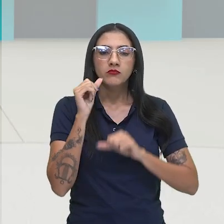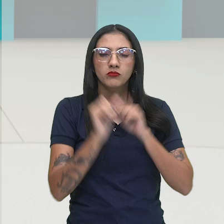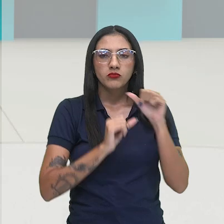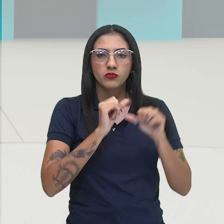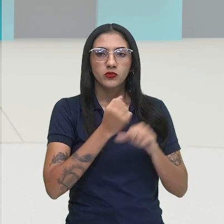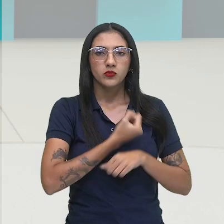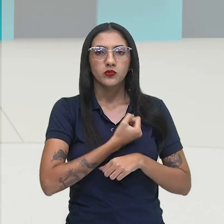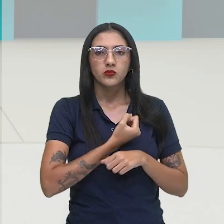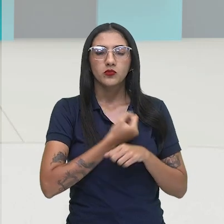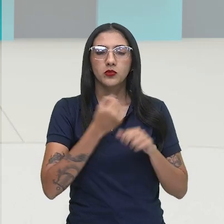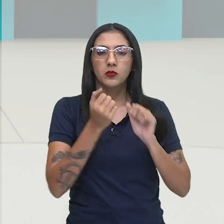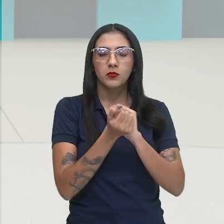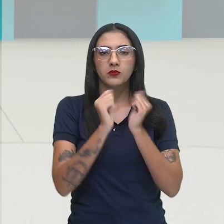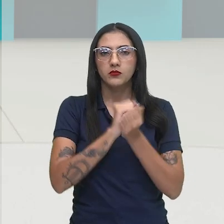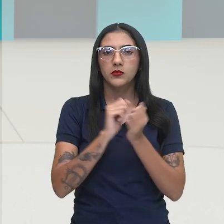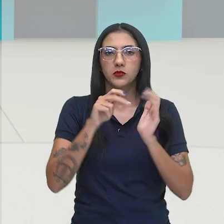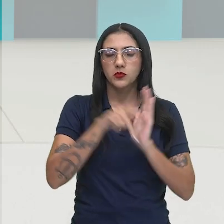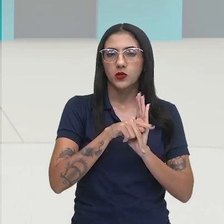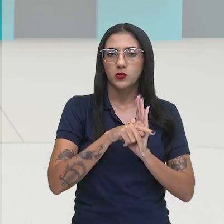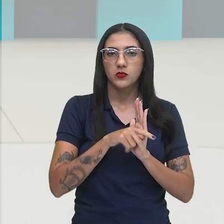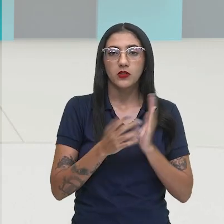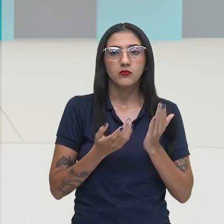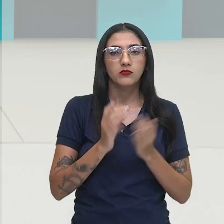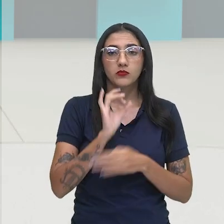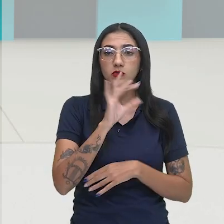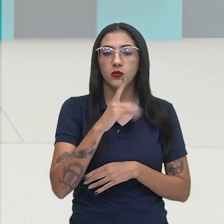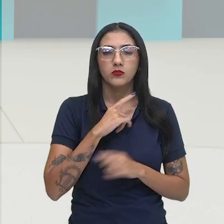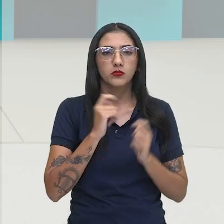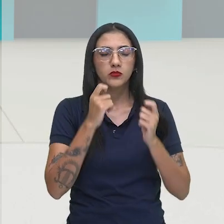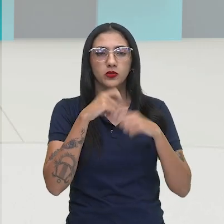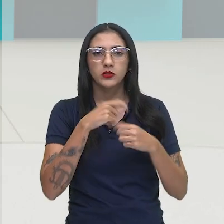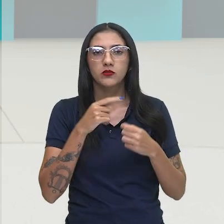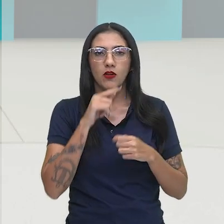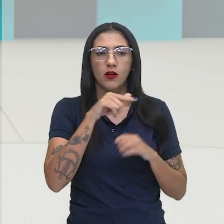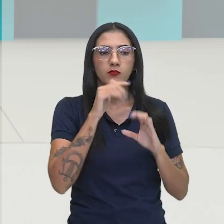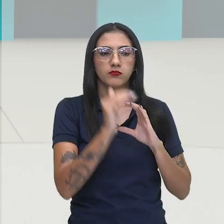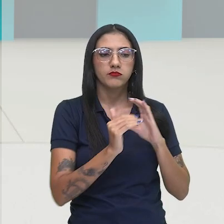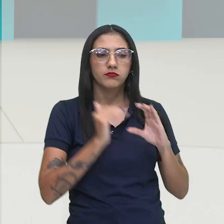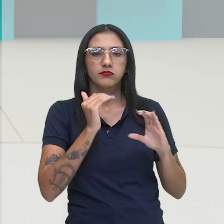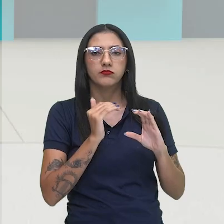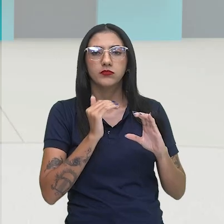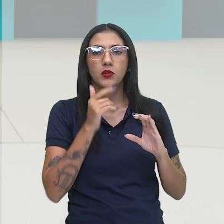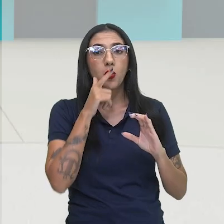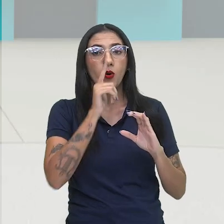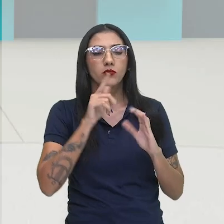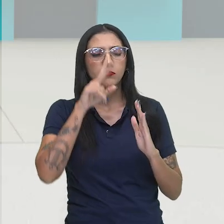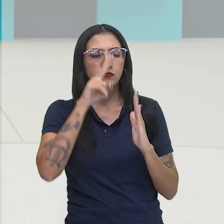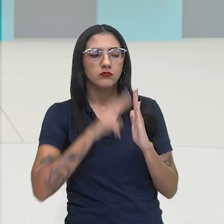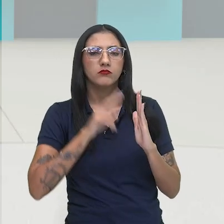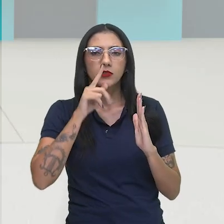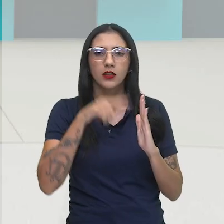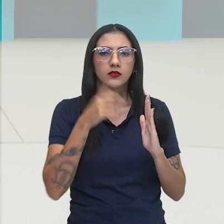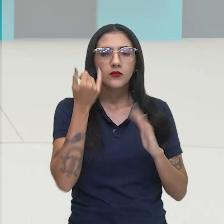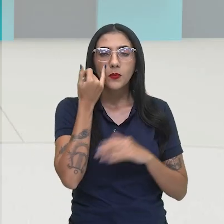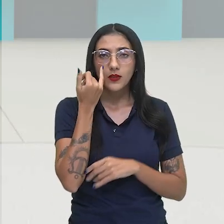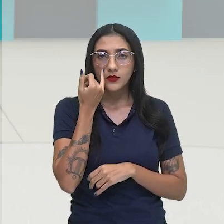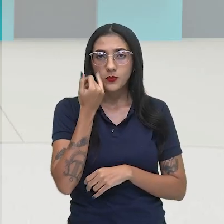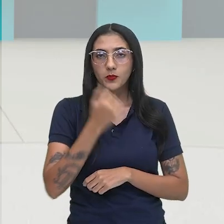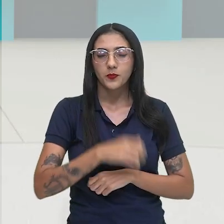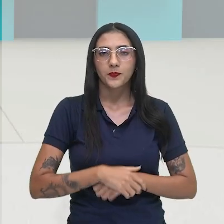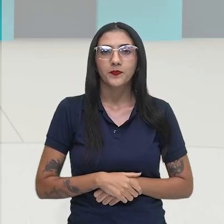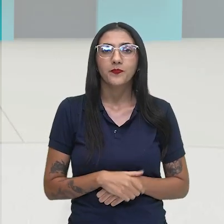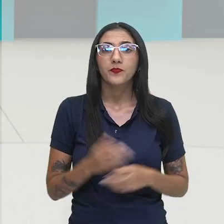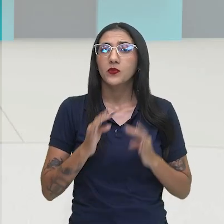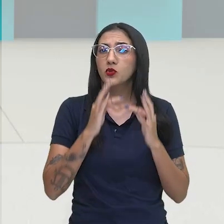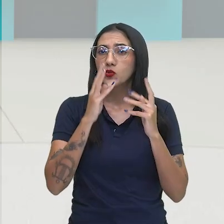código aqui, em forma de código, e somente quem vai receber isso vai conseguir ler essa sua pesquisa. tá bom?